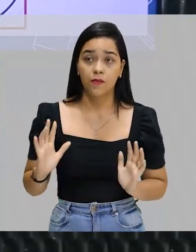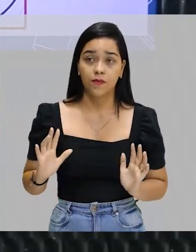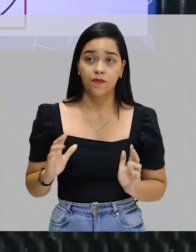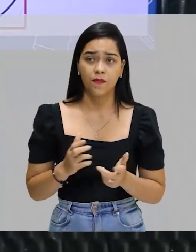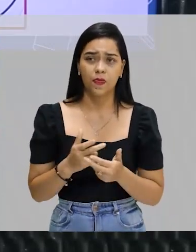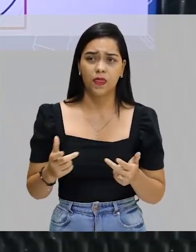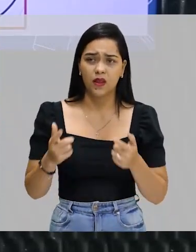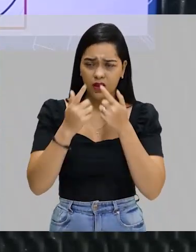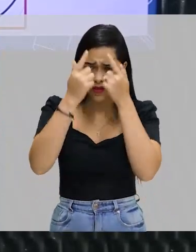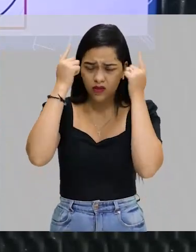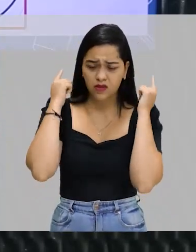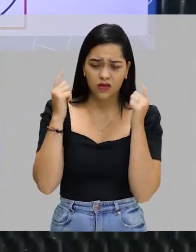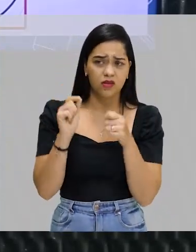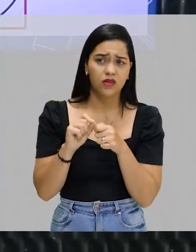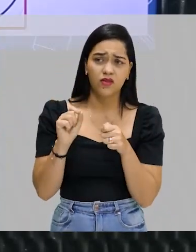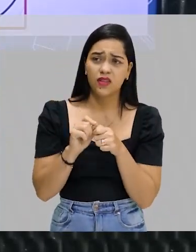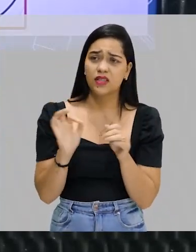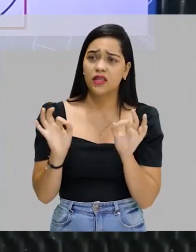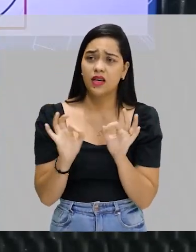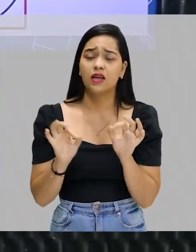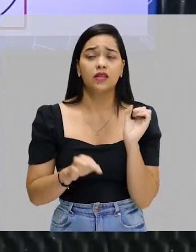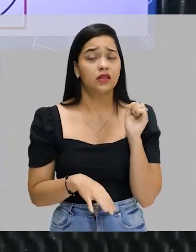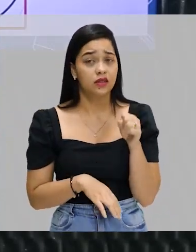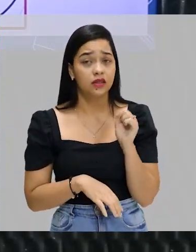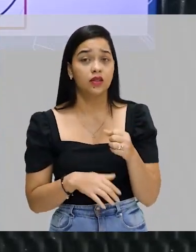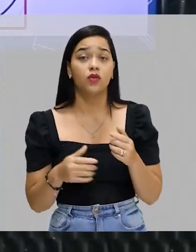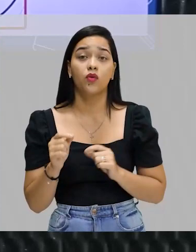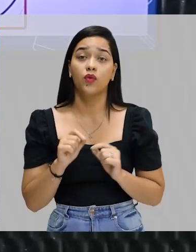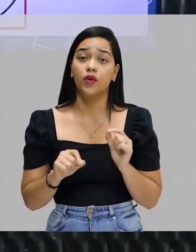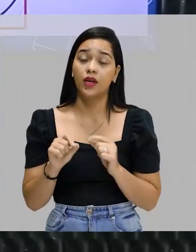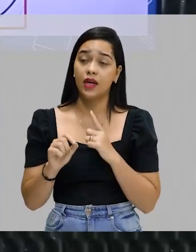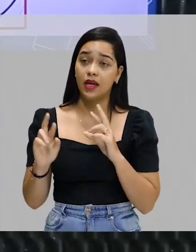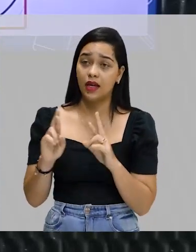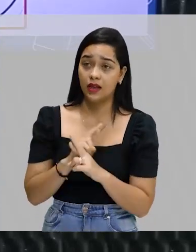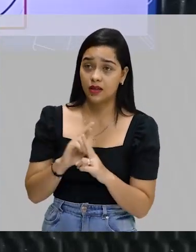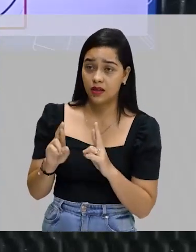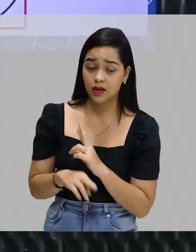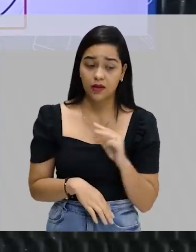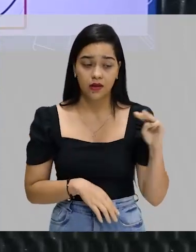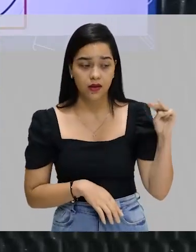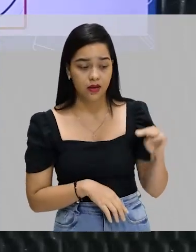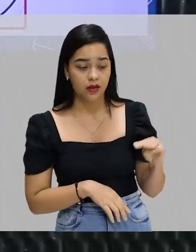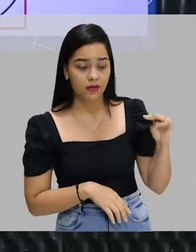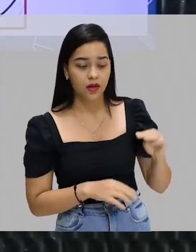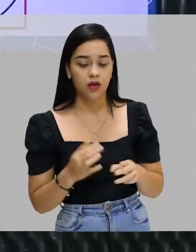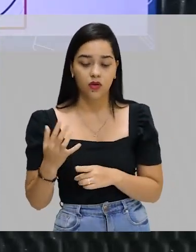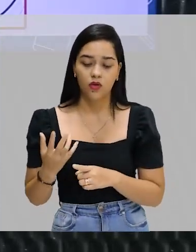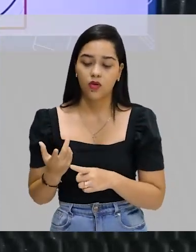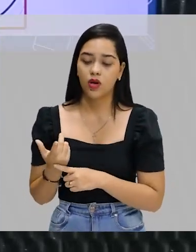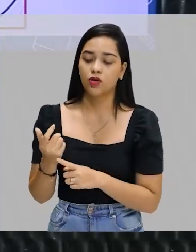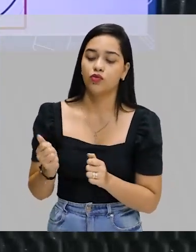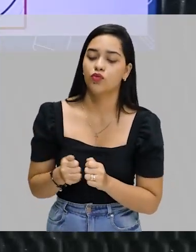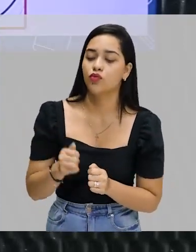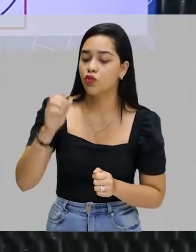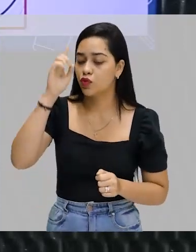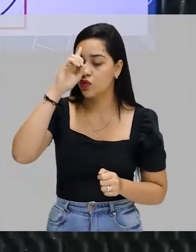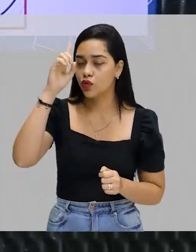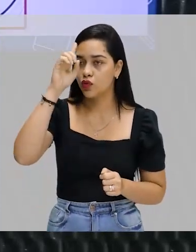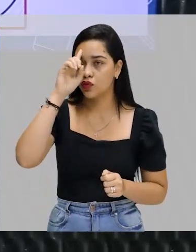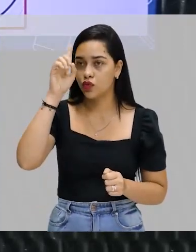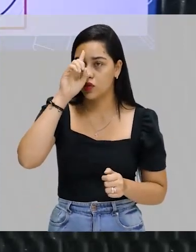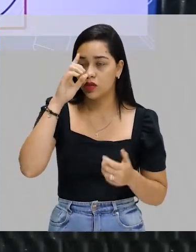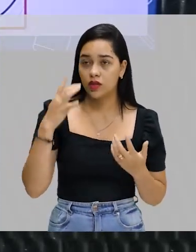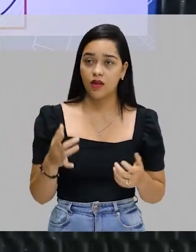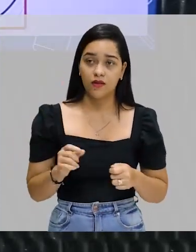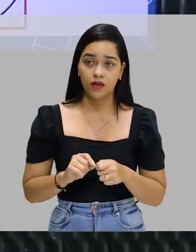Os gregos não tinham o que fazer da vida, tinham. Tanto é que eles relacionaram matemática com arte, com o cotidiano e daí